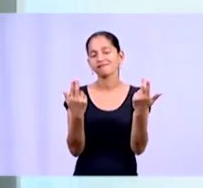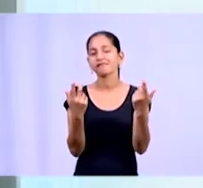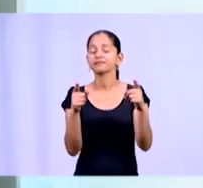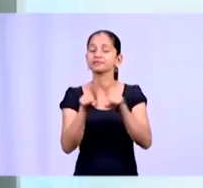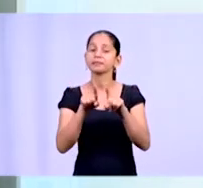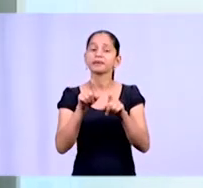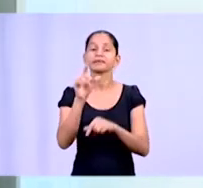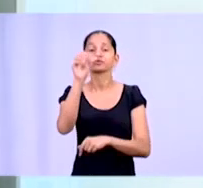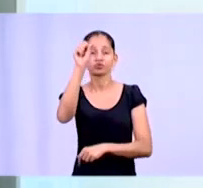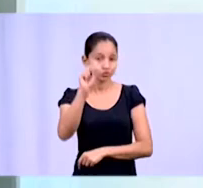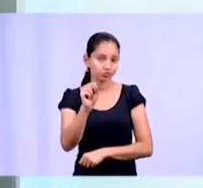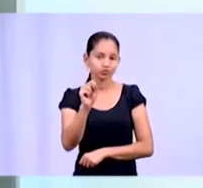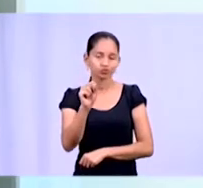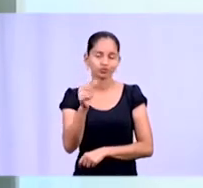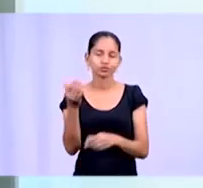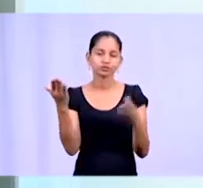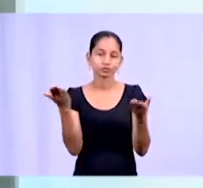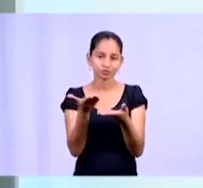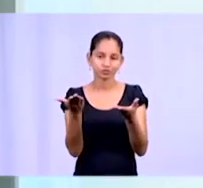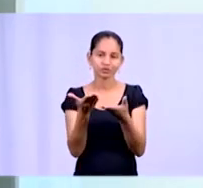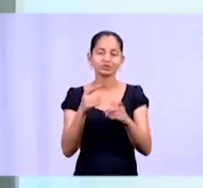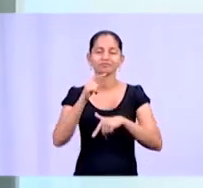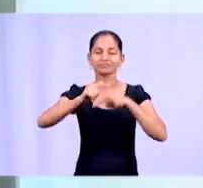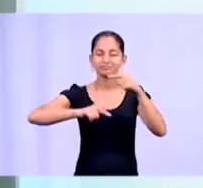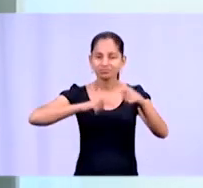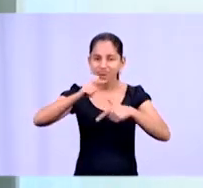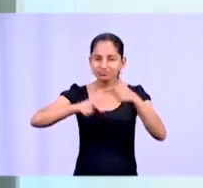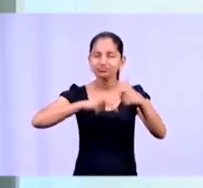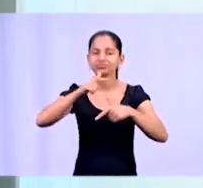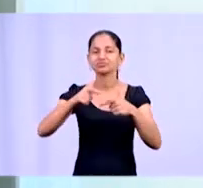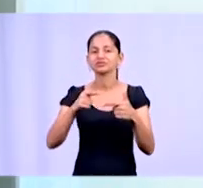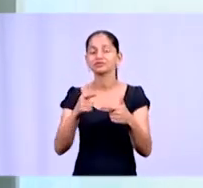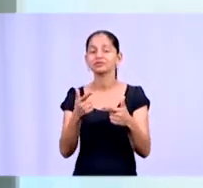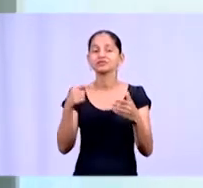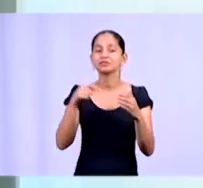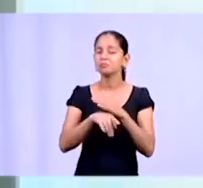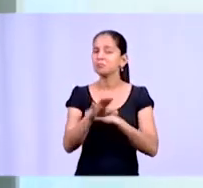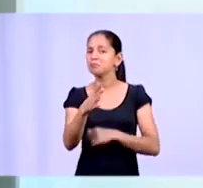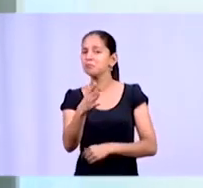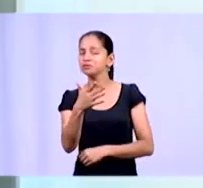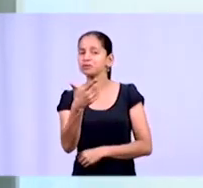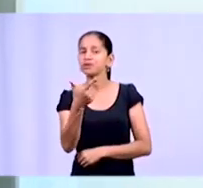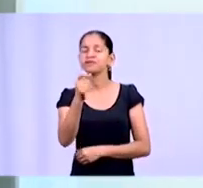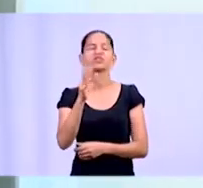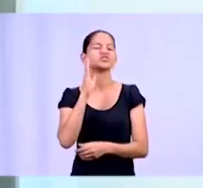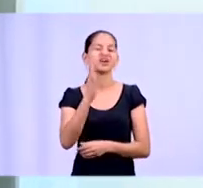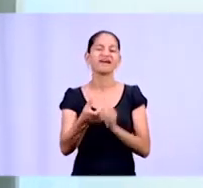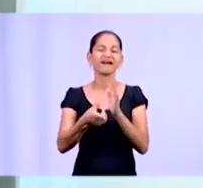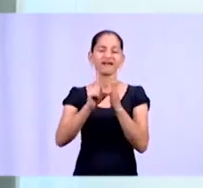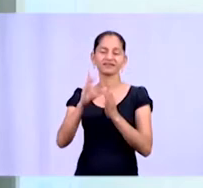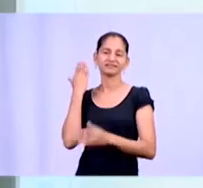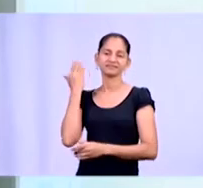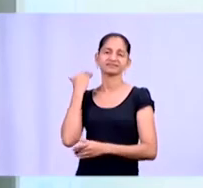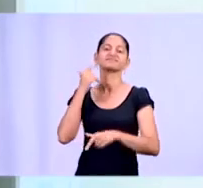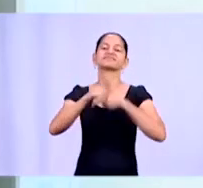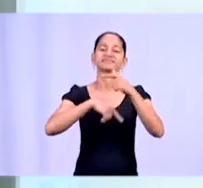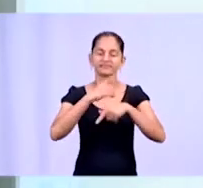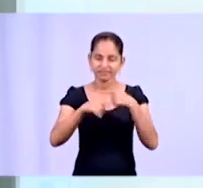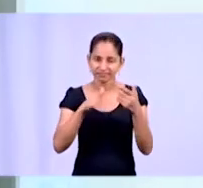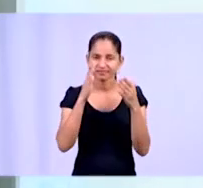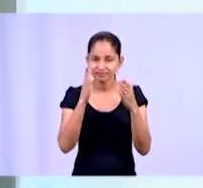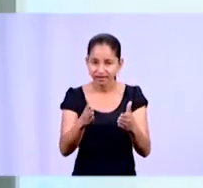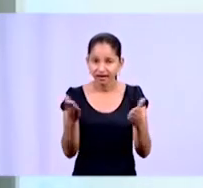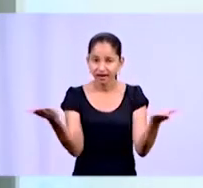Catarina e estou aqui trabalhando na área um pouco mais de 20 anos. Antes mesmo da faculdade, já estava trabalhando na área. Atualmente,